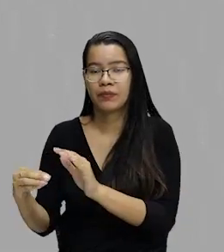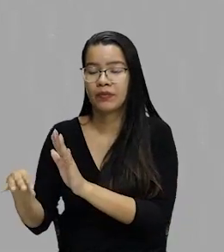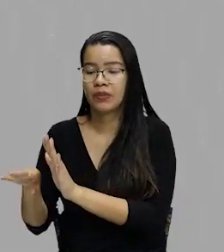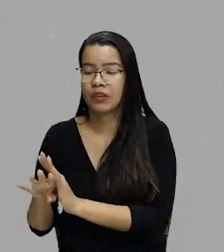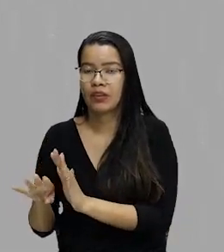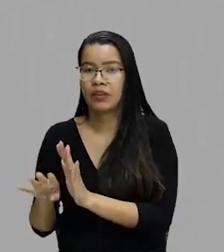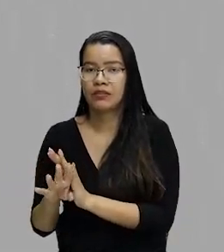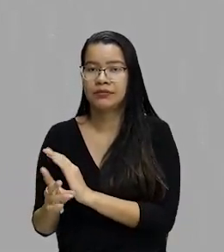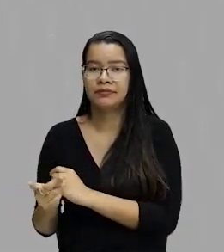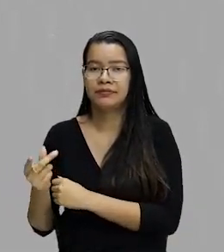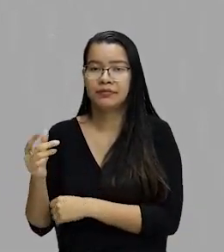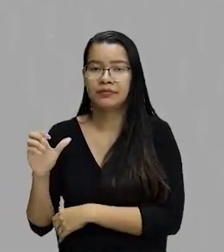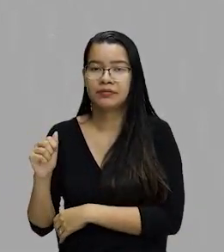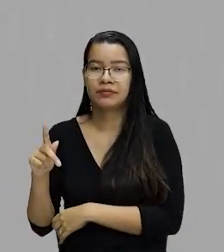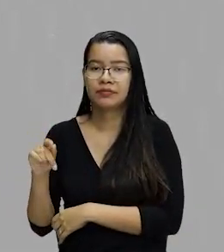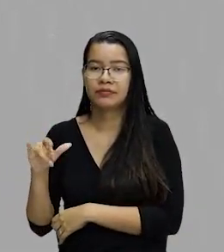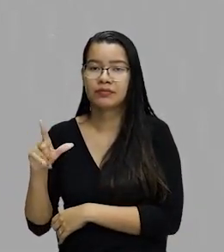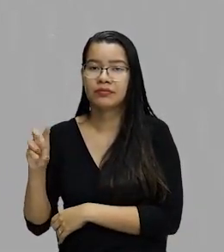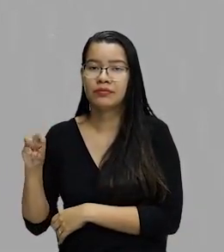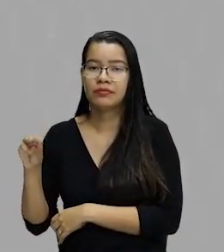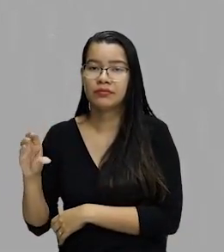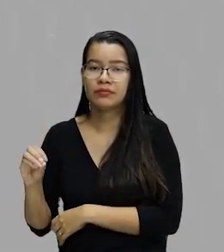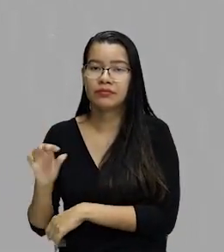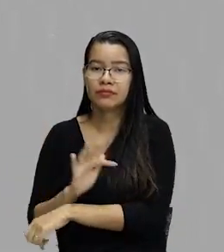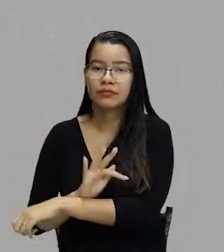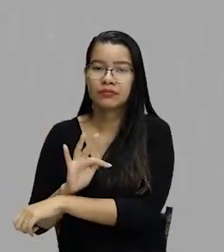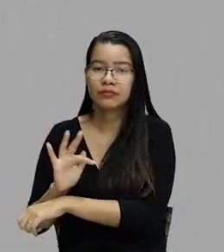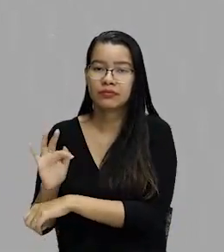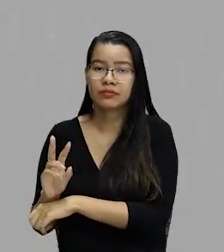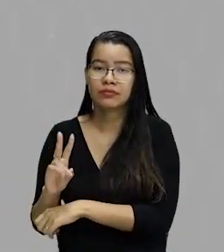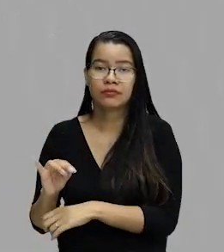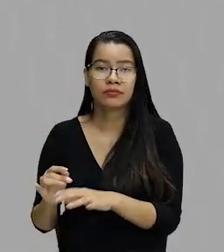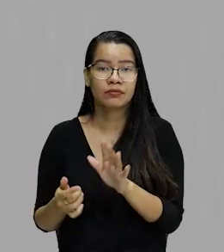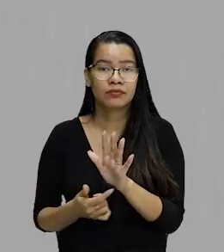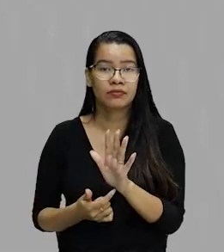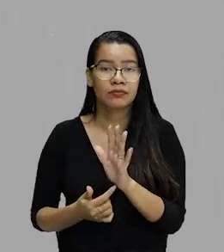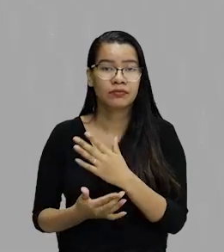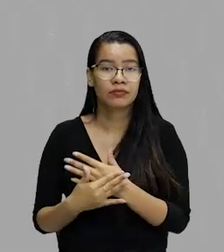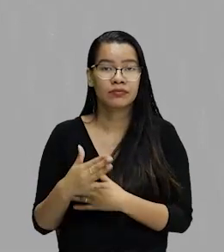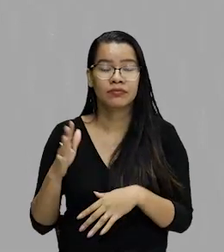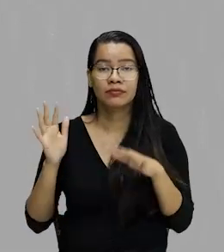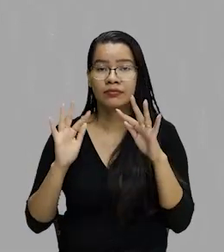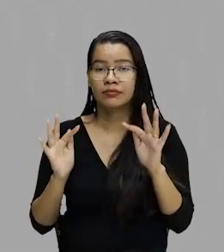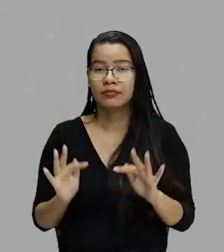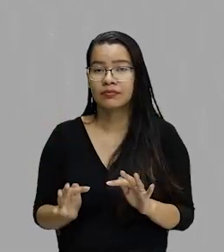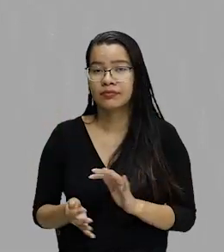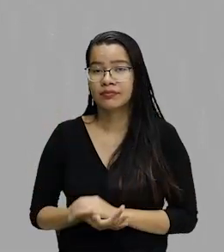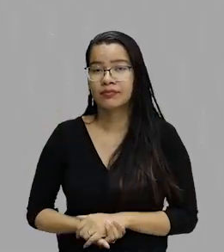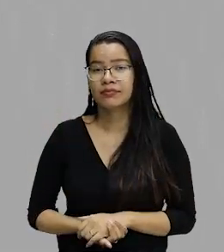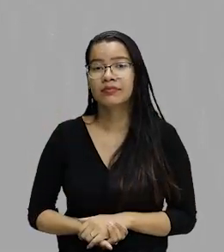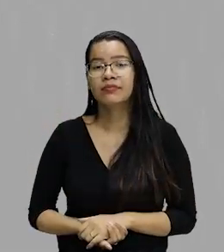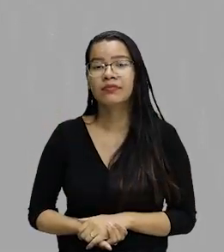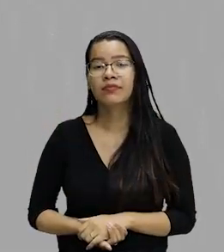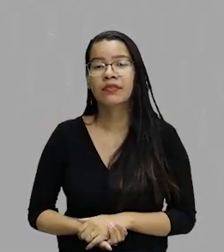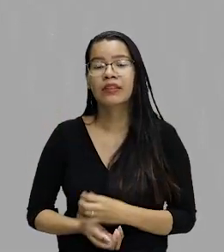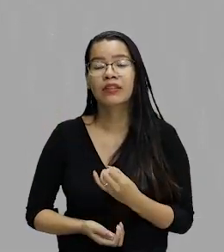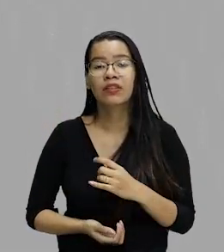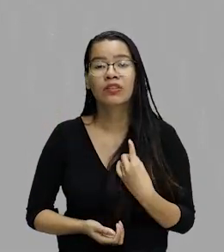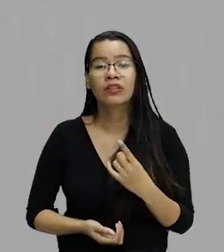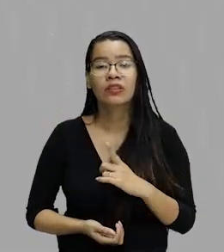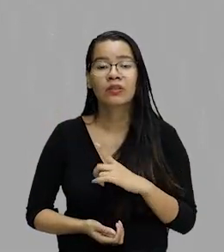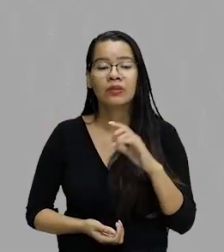muito mais felicidade. Se nós temos essas alternativas, ok, e elas